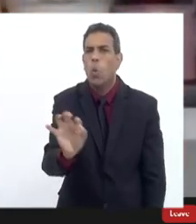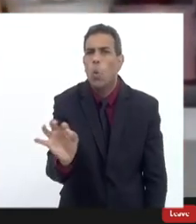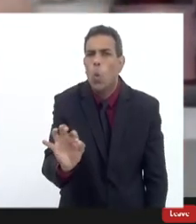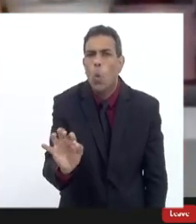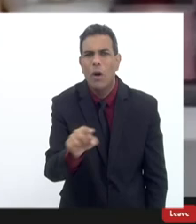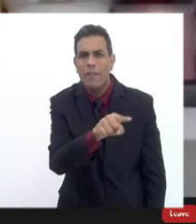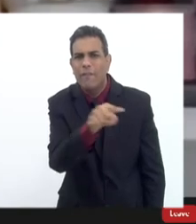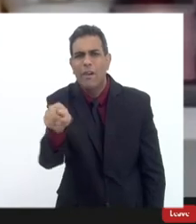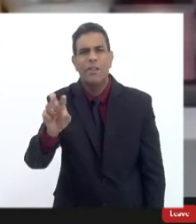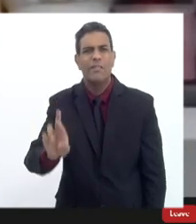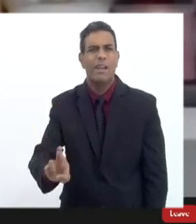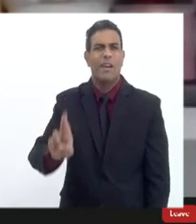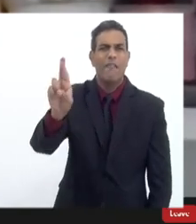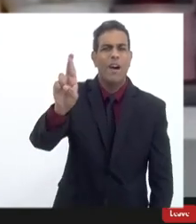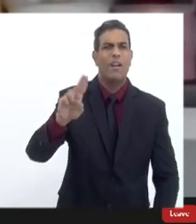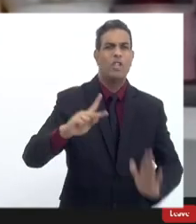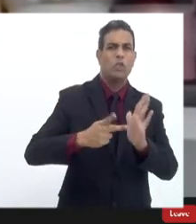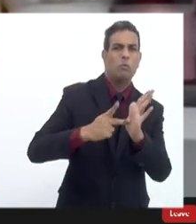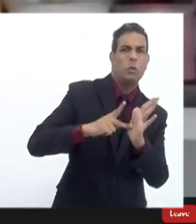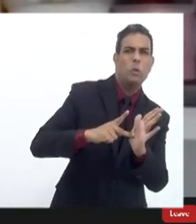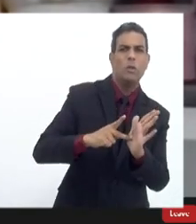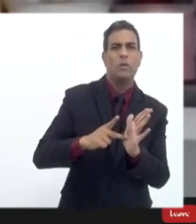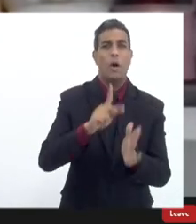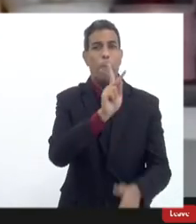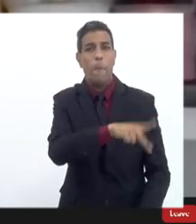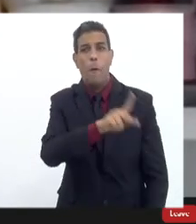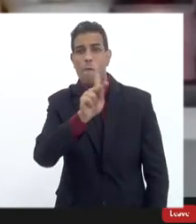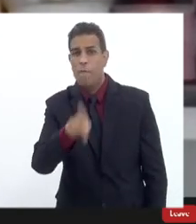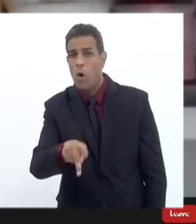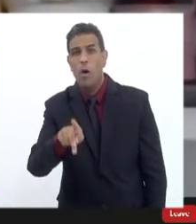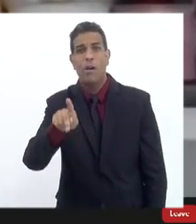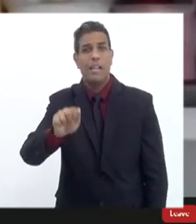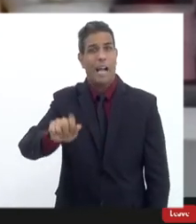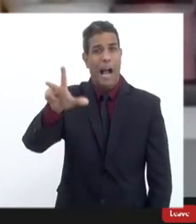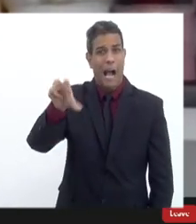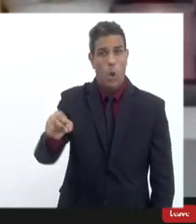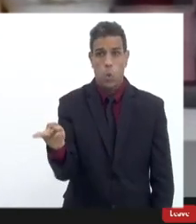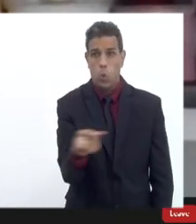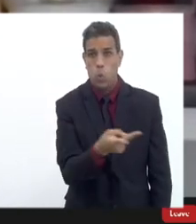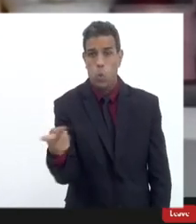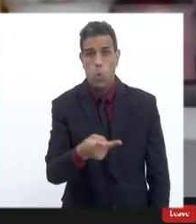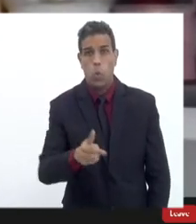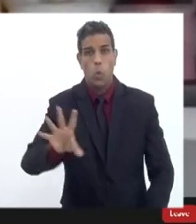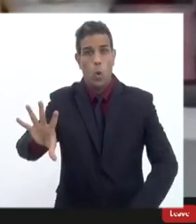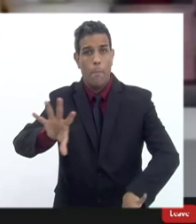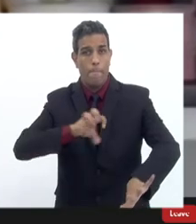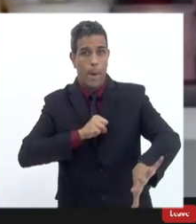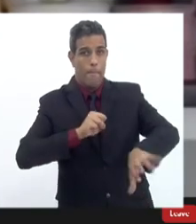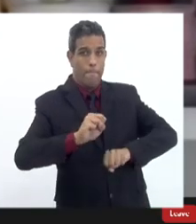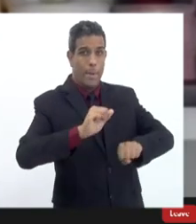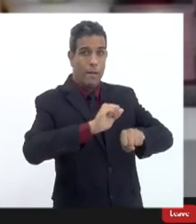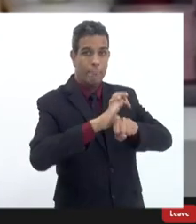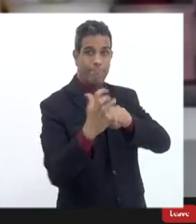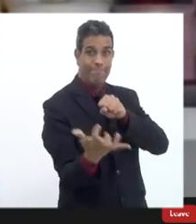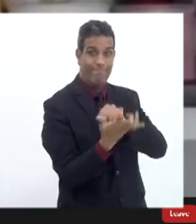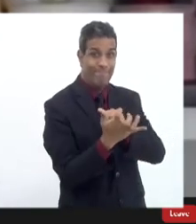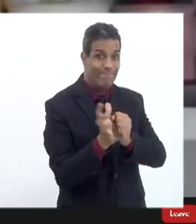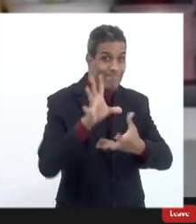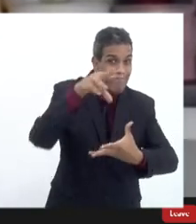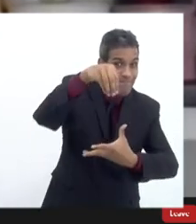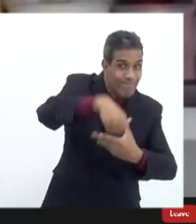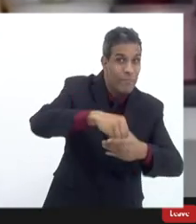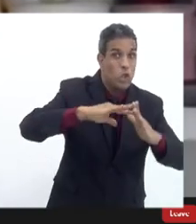aqui, os representantes do sindicato especialmente, os professores e os alunos, eles não se contaminam necessariamente dentro da escola, eles